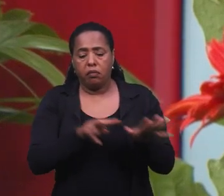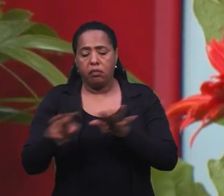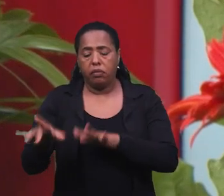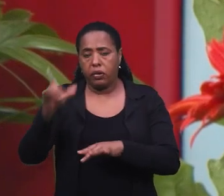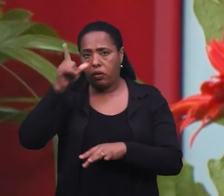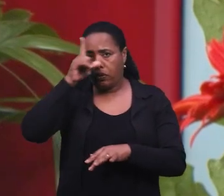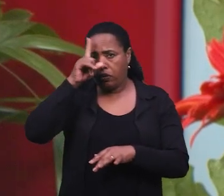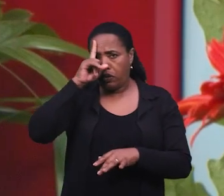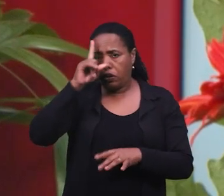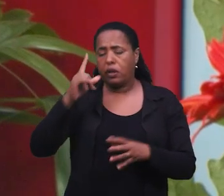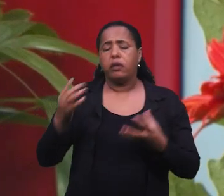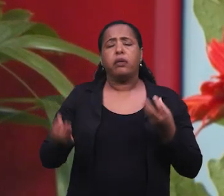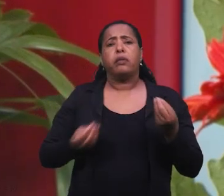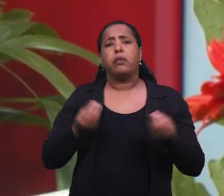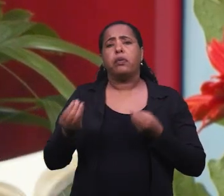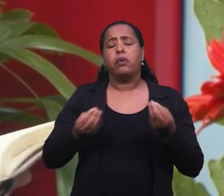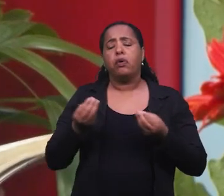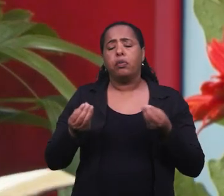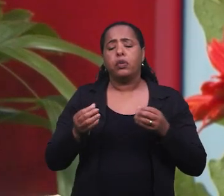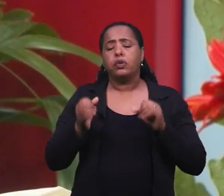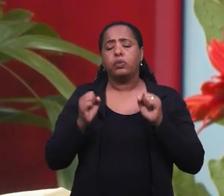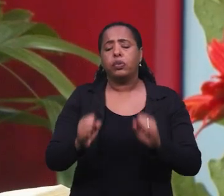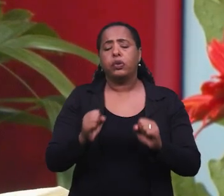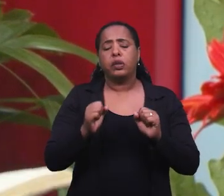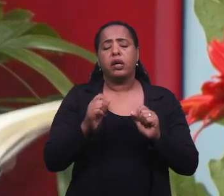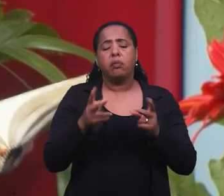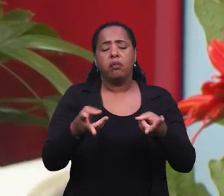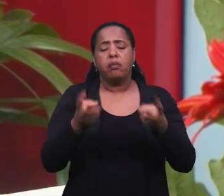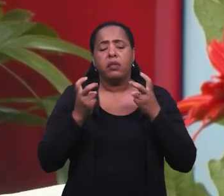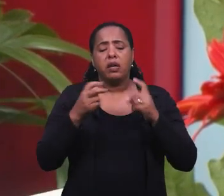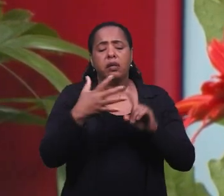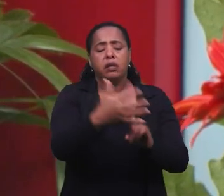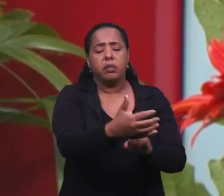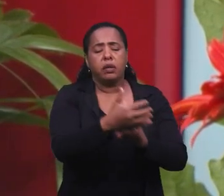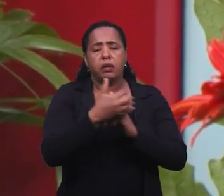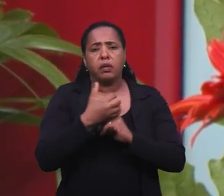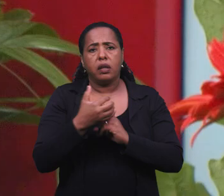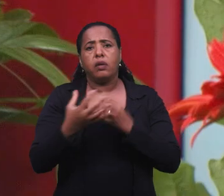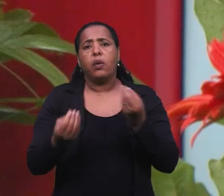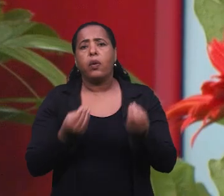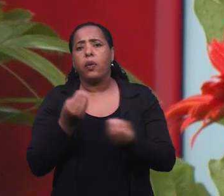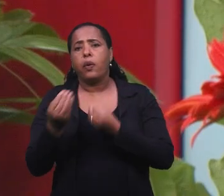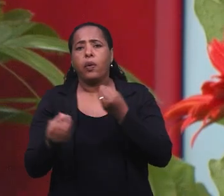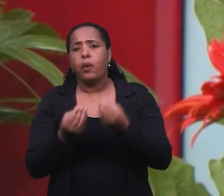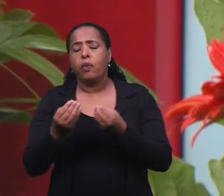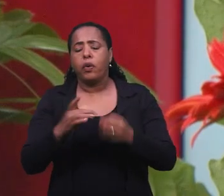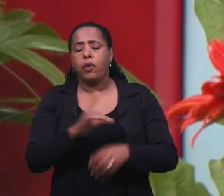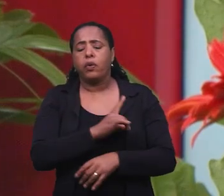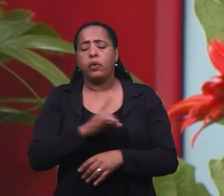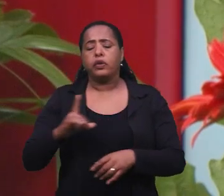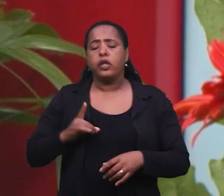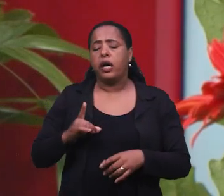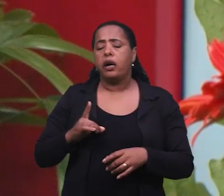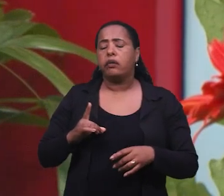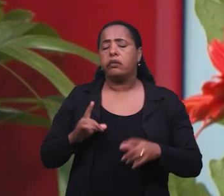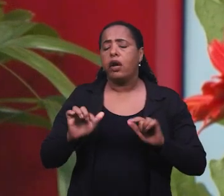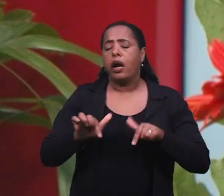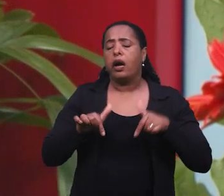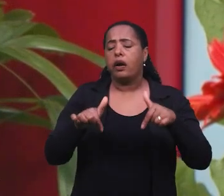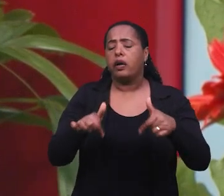de lado, mas pelo contrário, integrou eles a mesma bênção. Nós temos vivido essa bênção do corpo, do